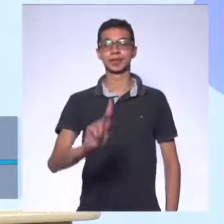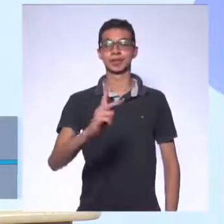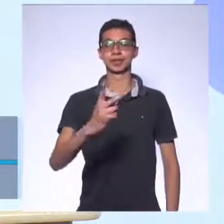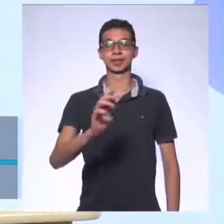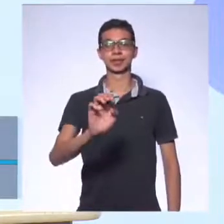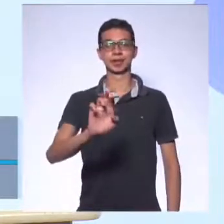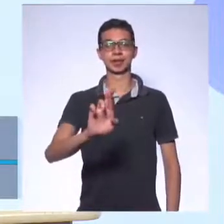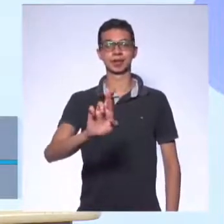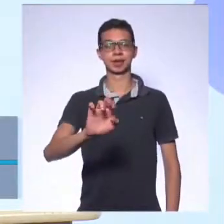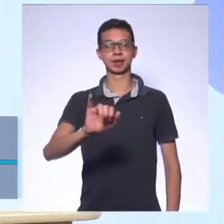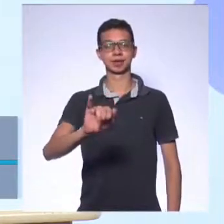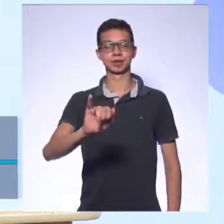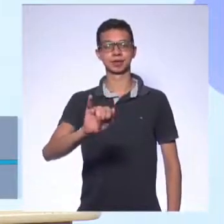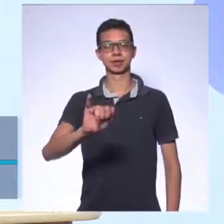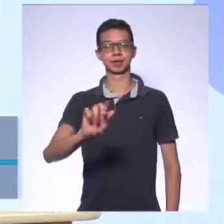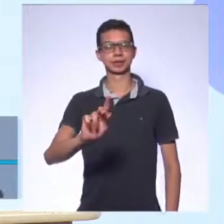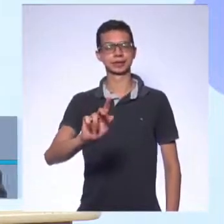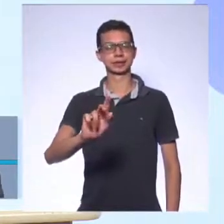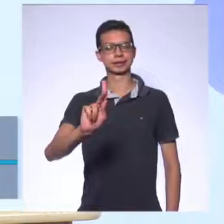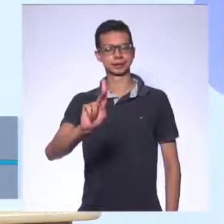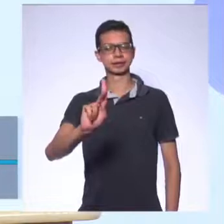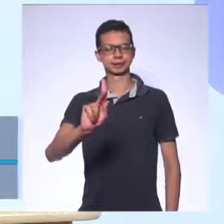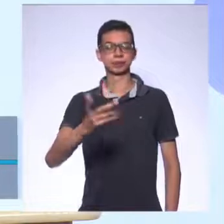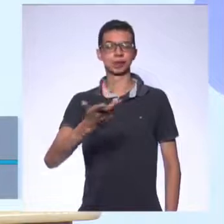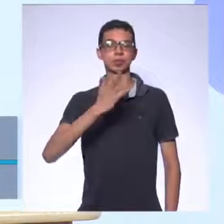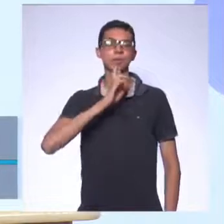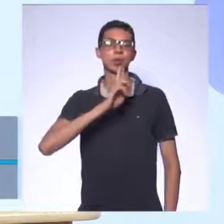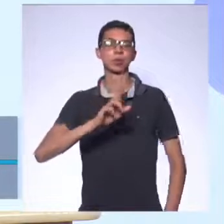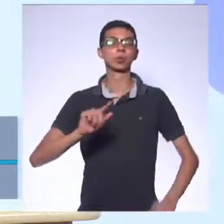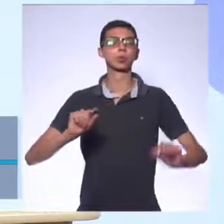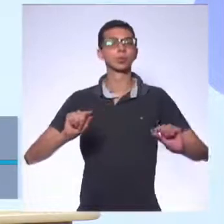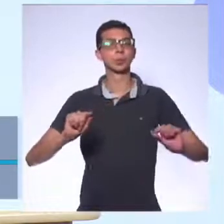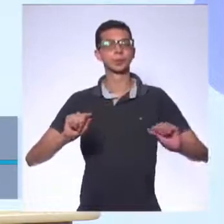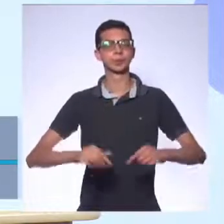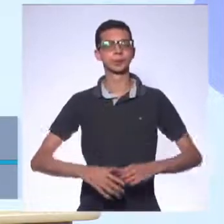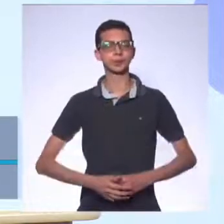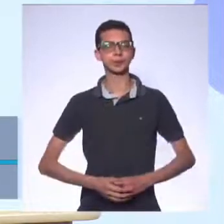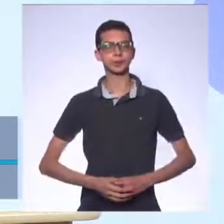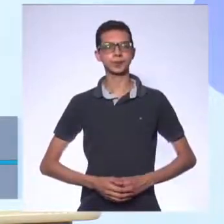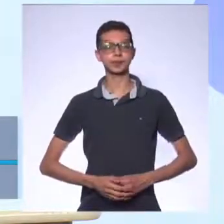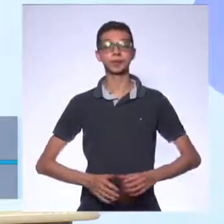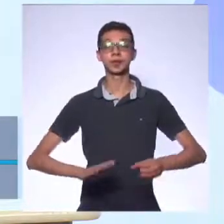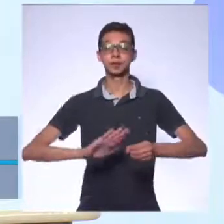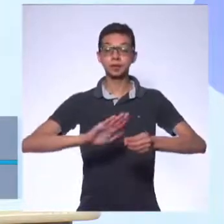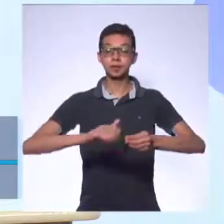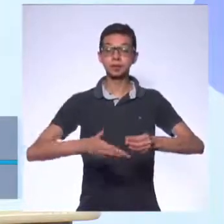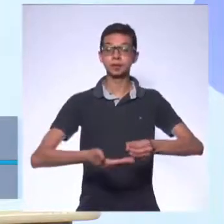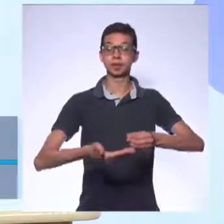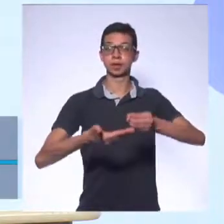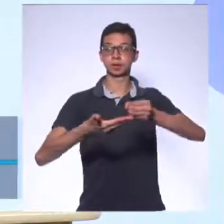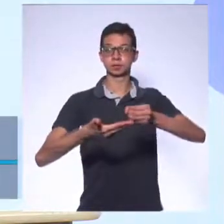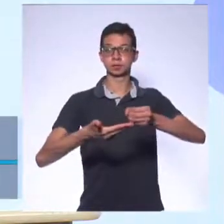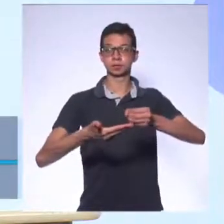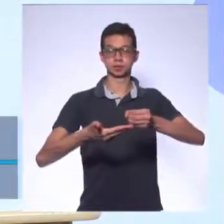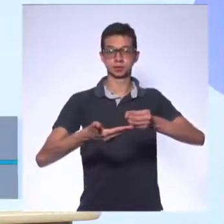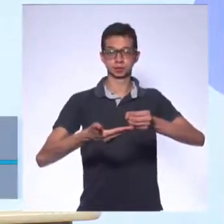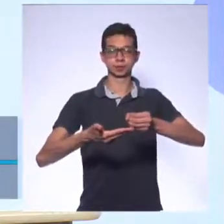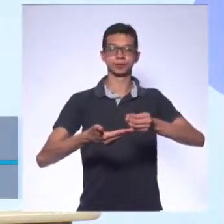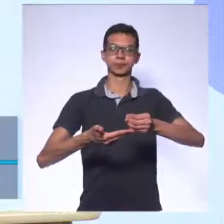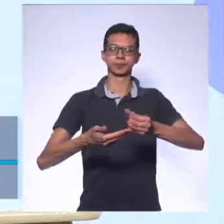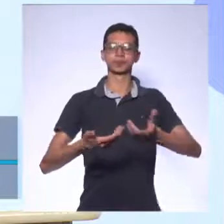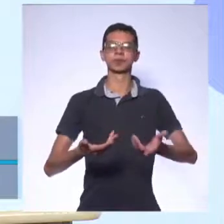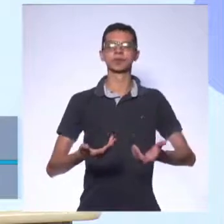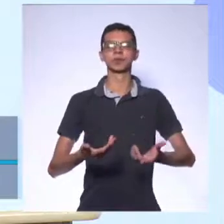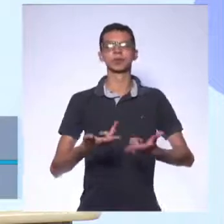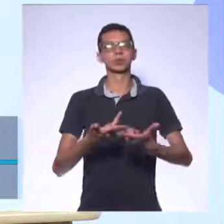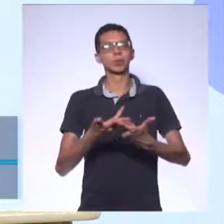aqui, vamos ver, dizendo que o desenvolvimento sustentável considera que os recursos da